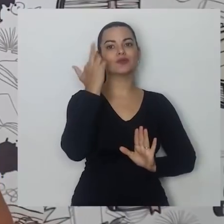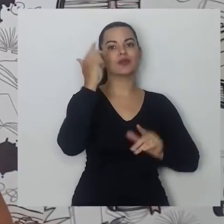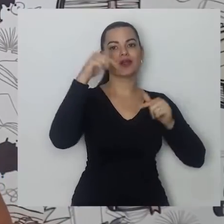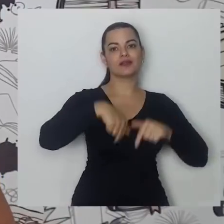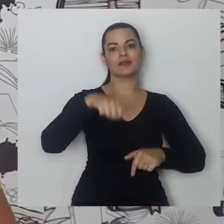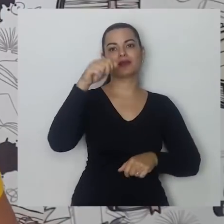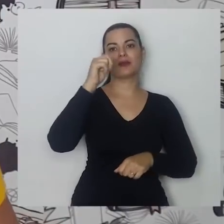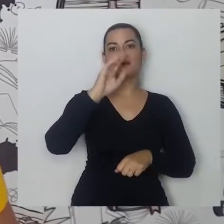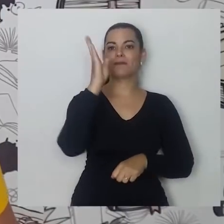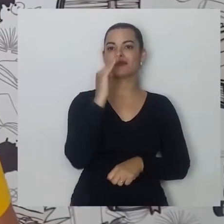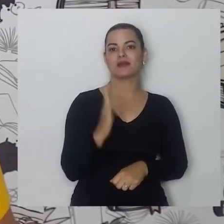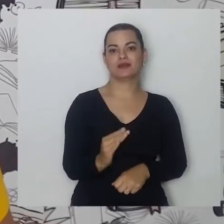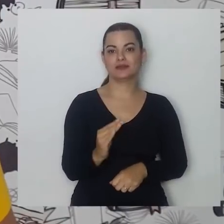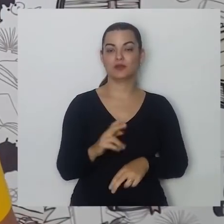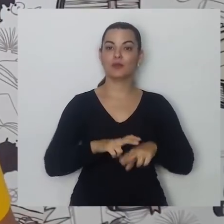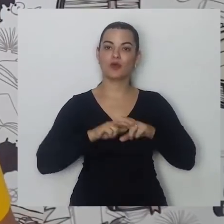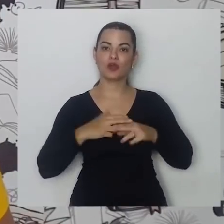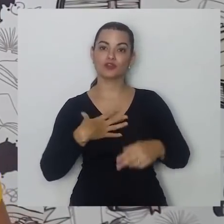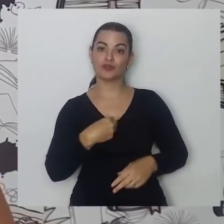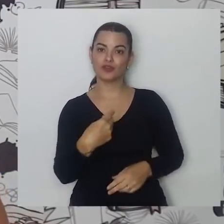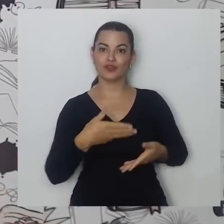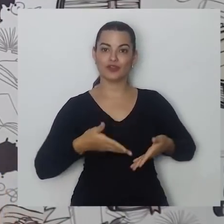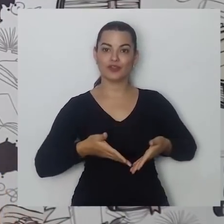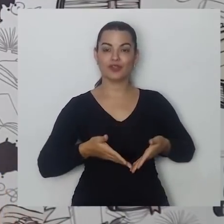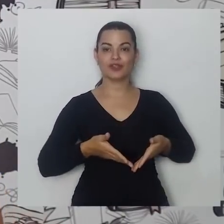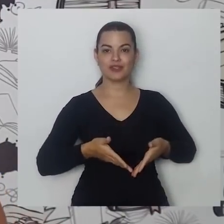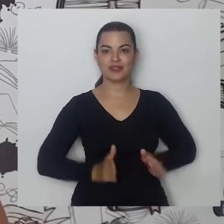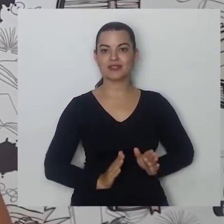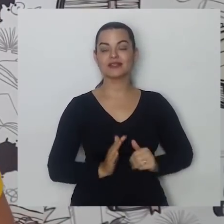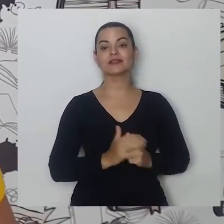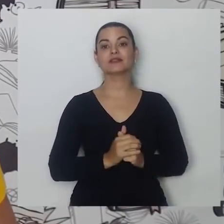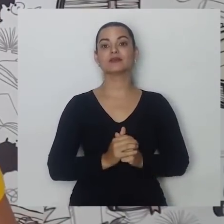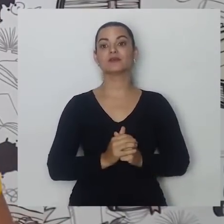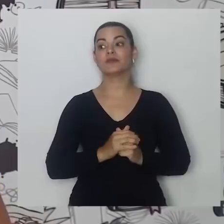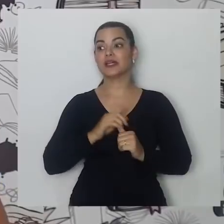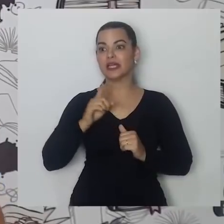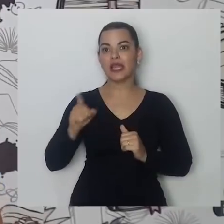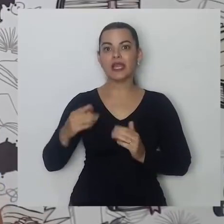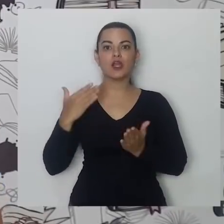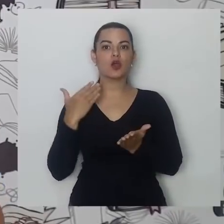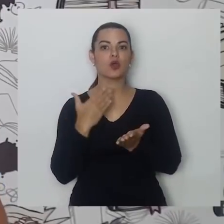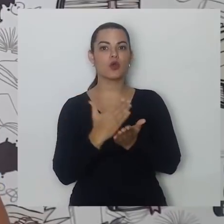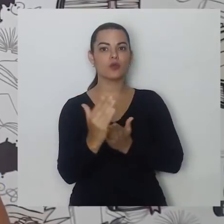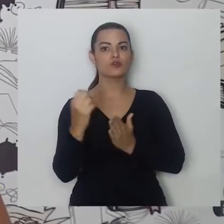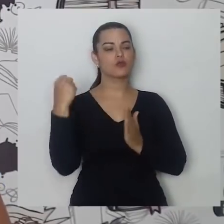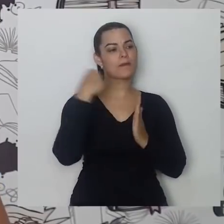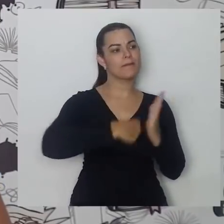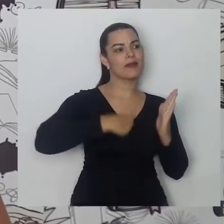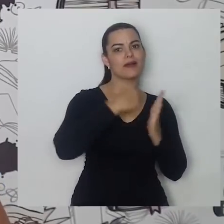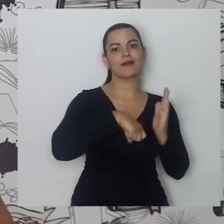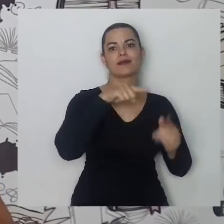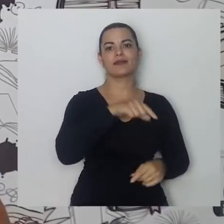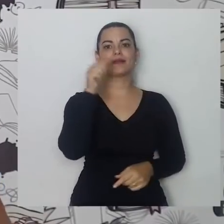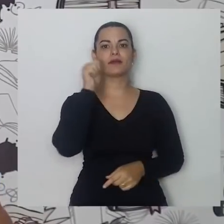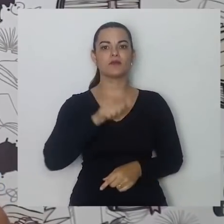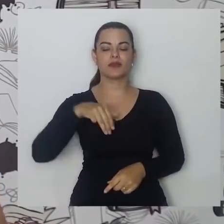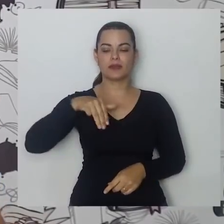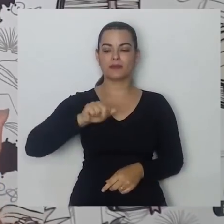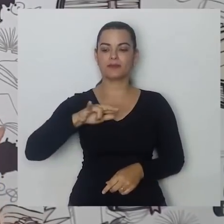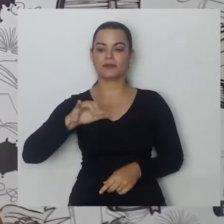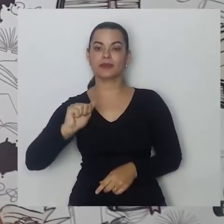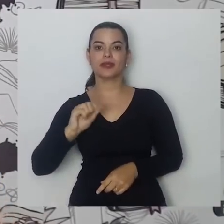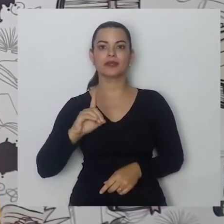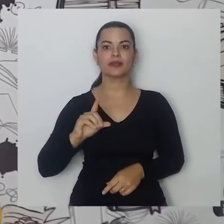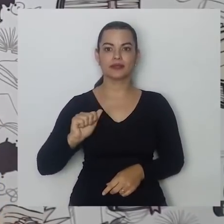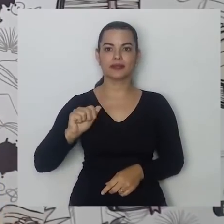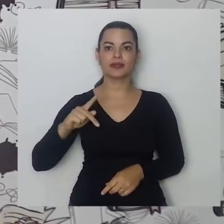na vida da Maria da Penha. Vítima constante de maus tratos do marido, violências que